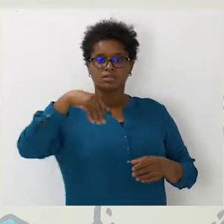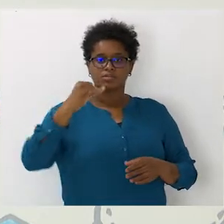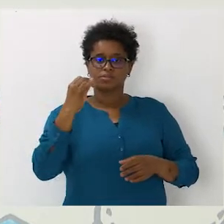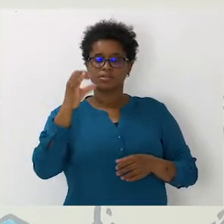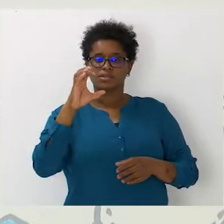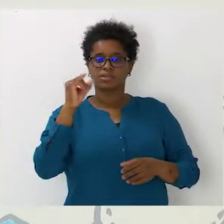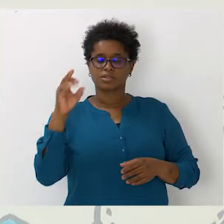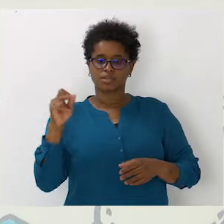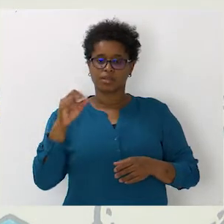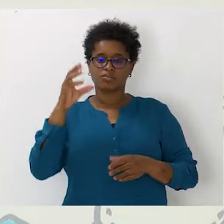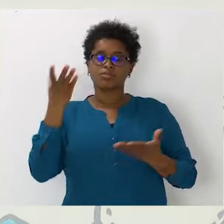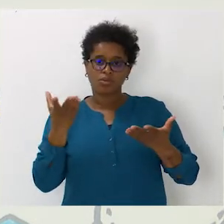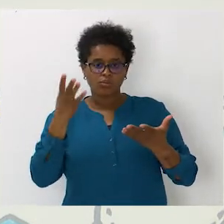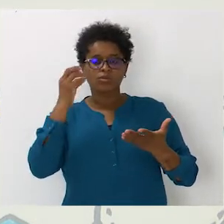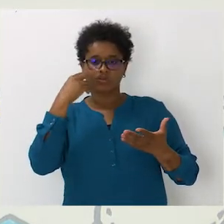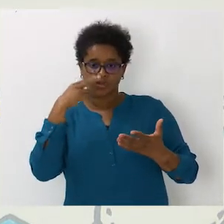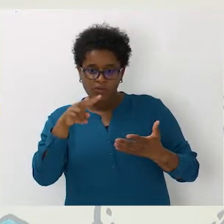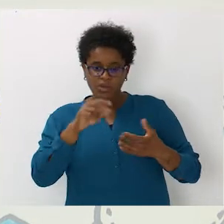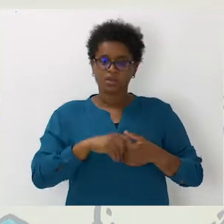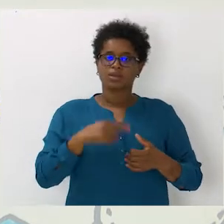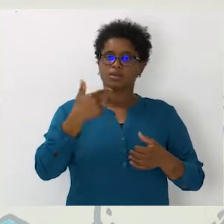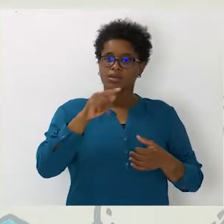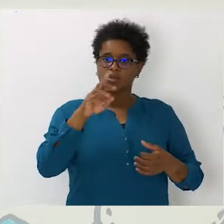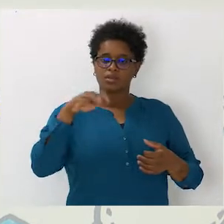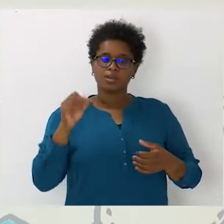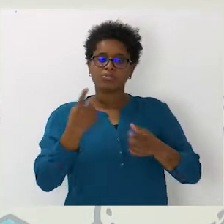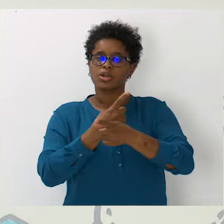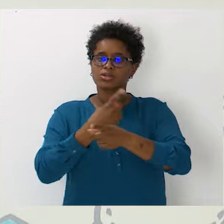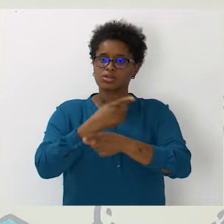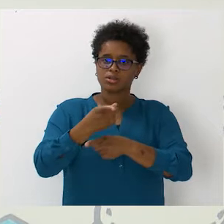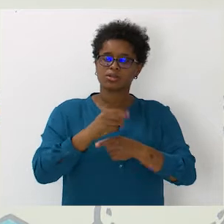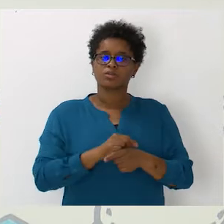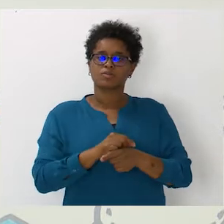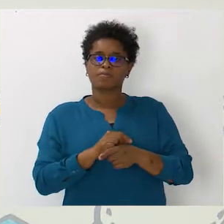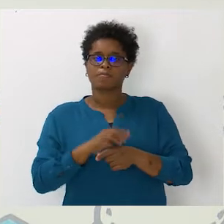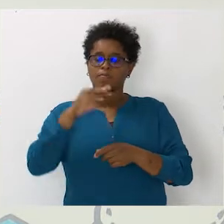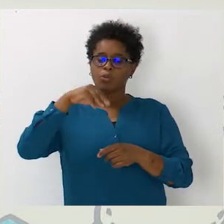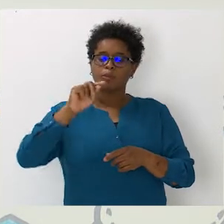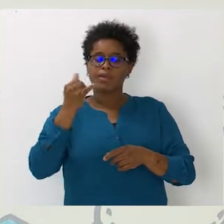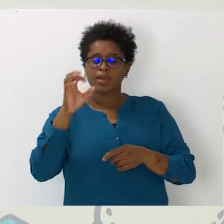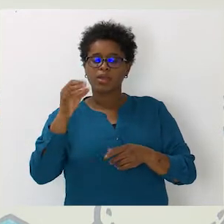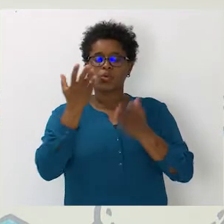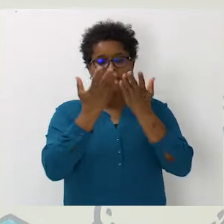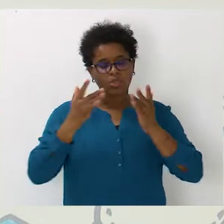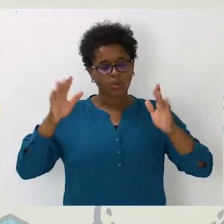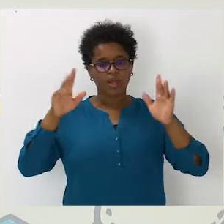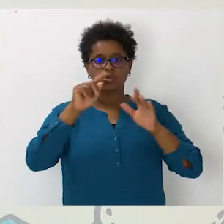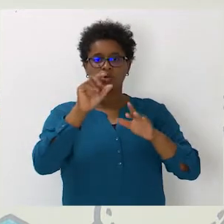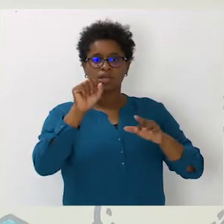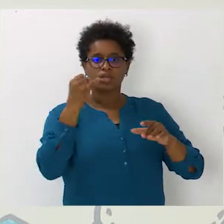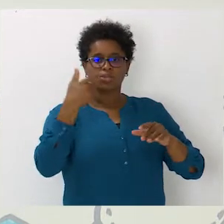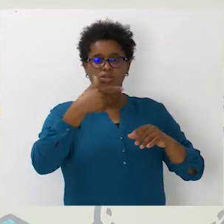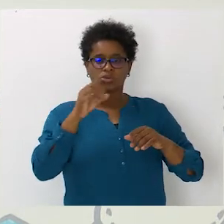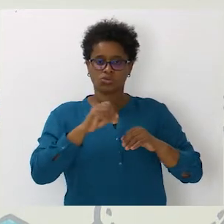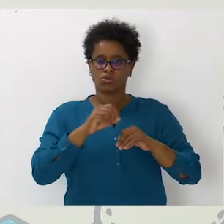Portanto, como se vê, em termos de caracterização do meio natural do